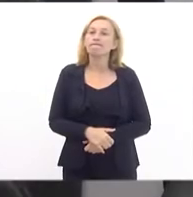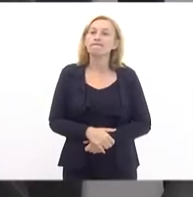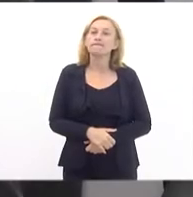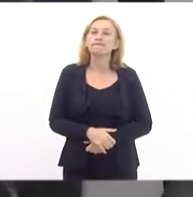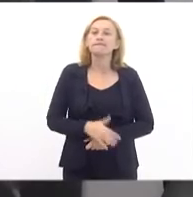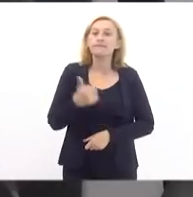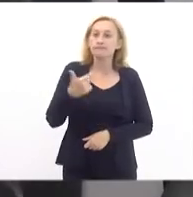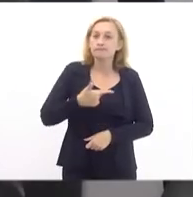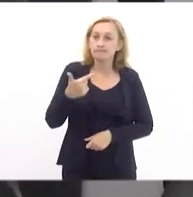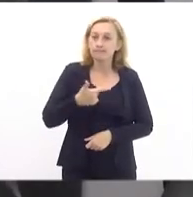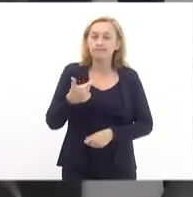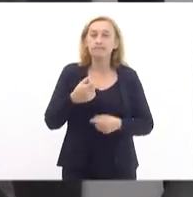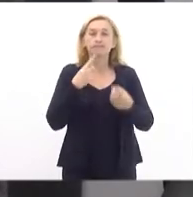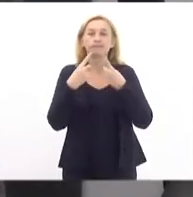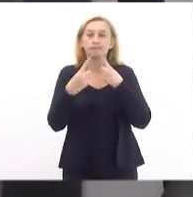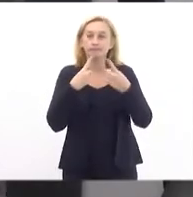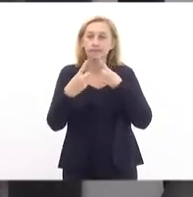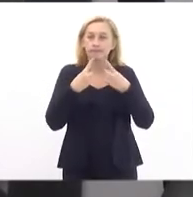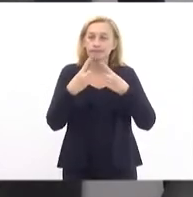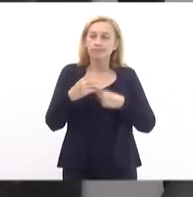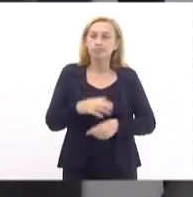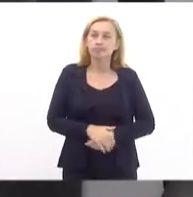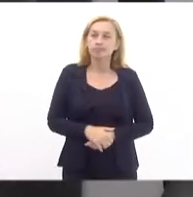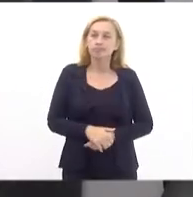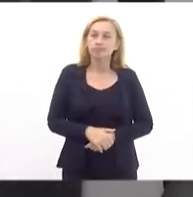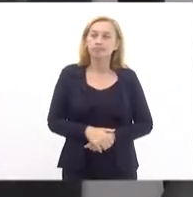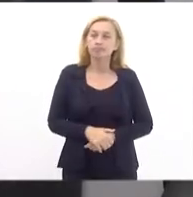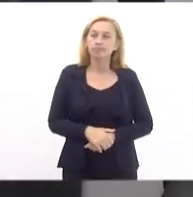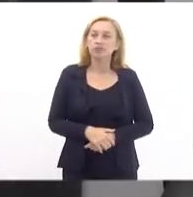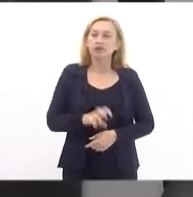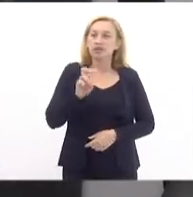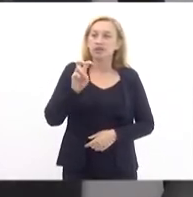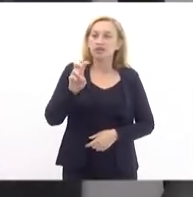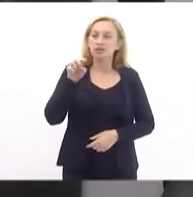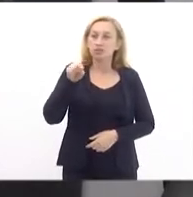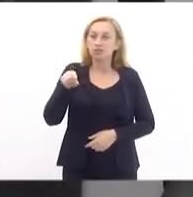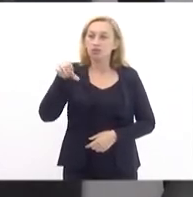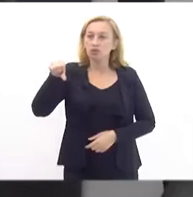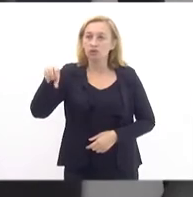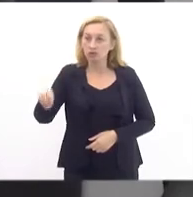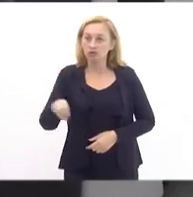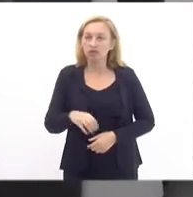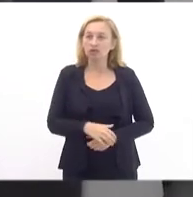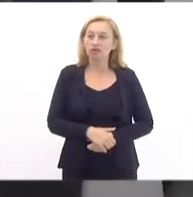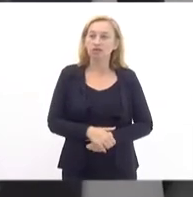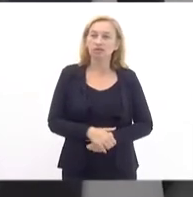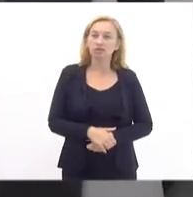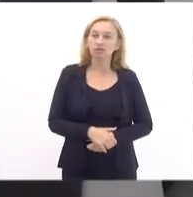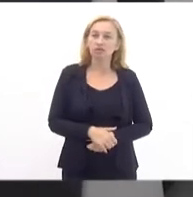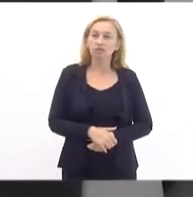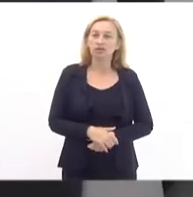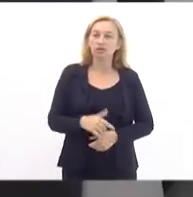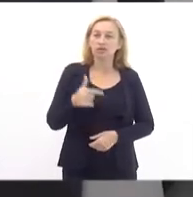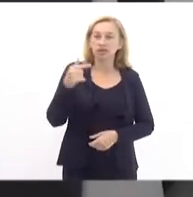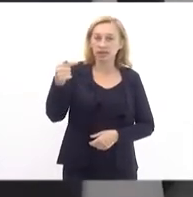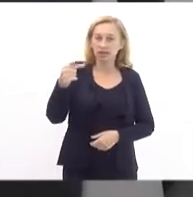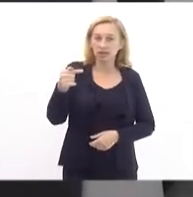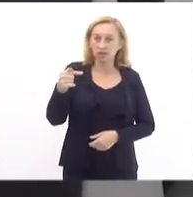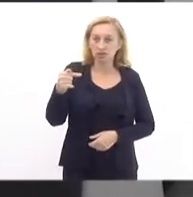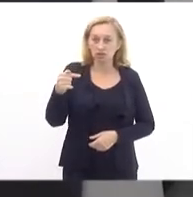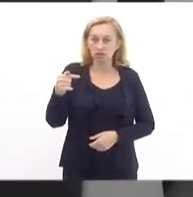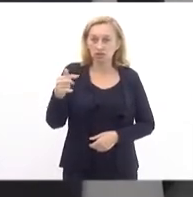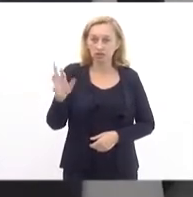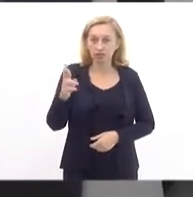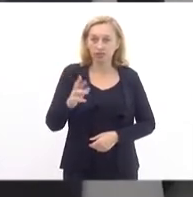segunda tranche de discussão, que seria de 5,90 para 7, tá